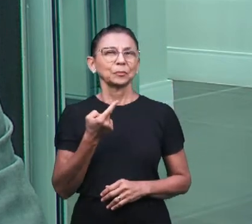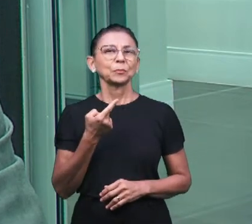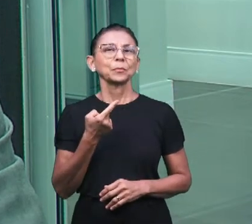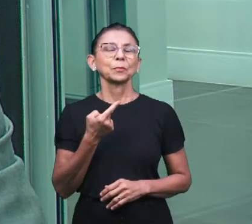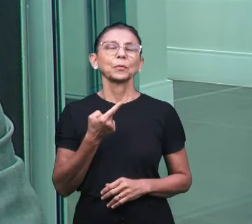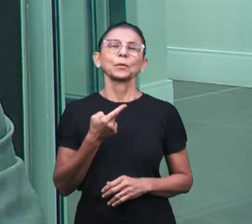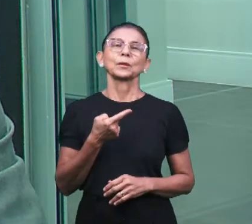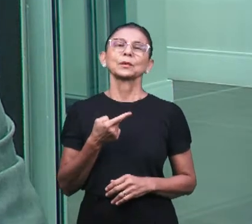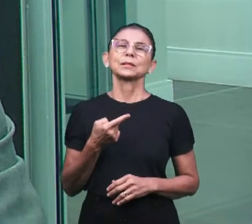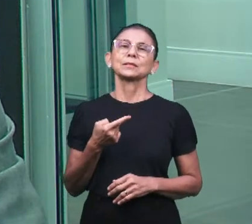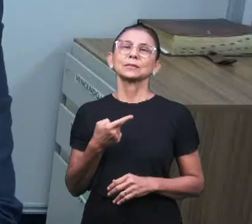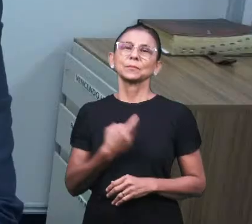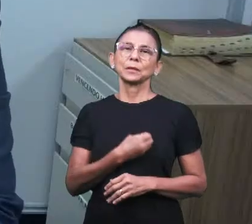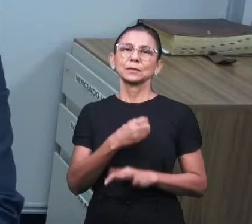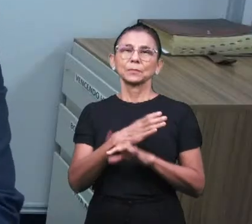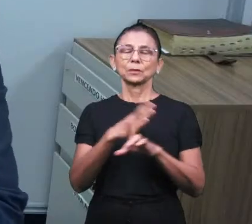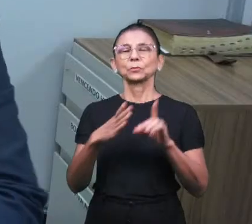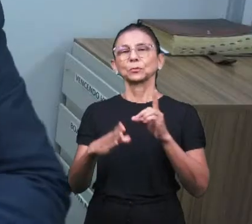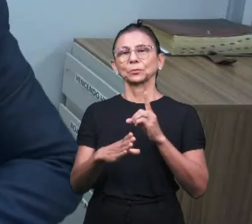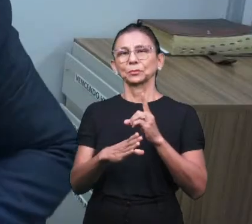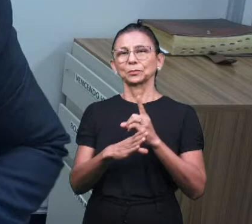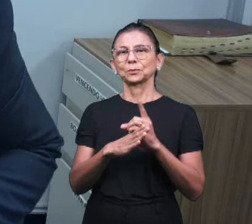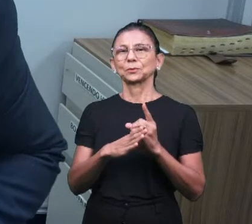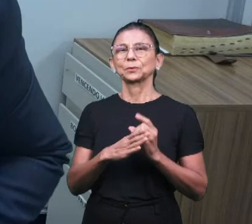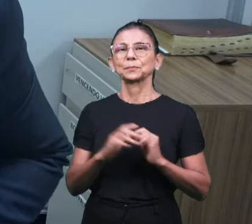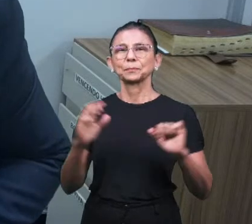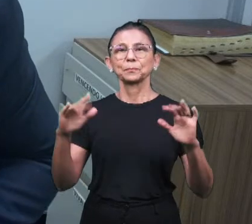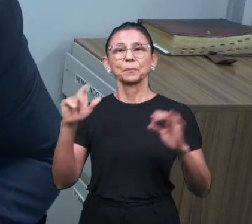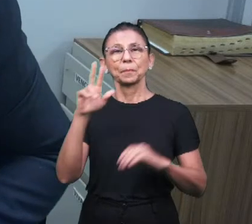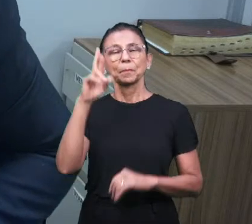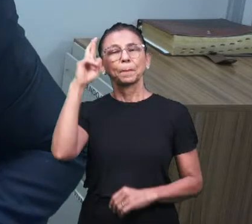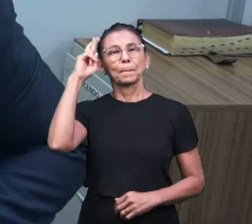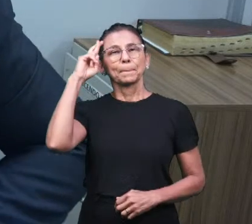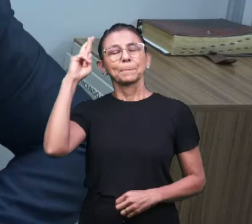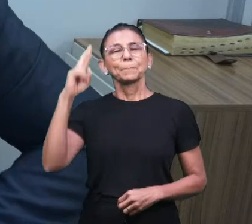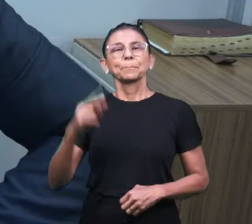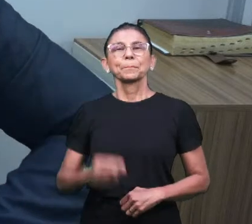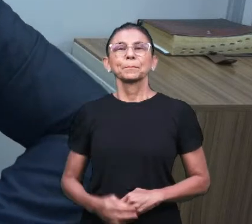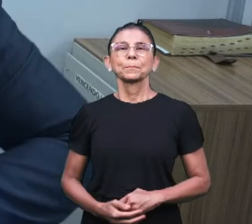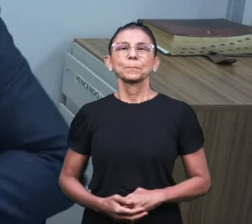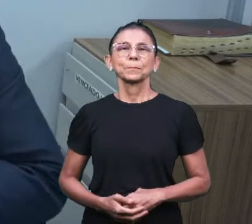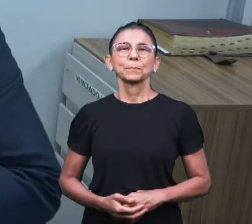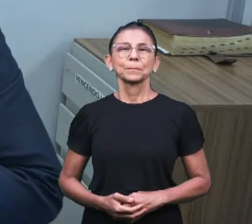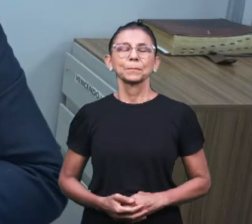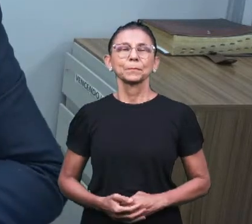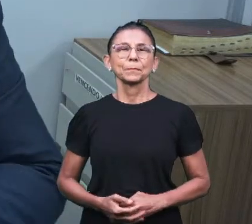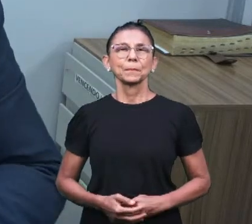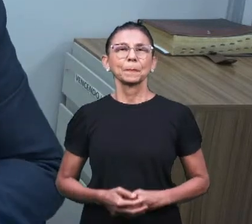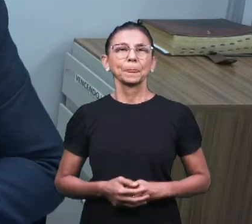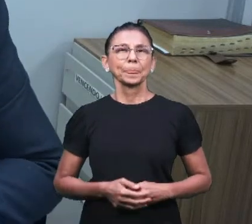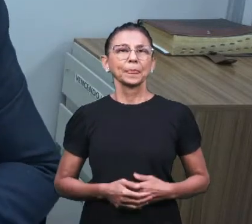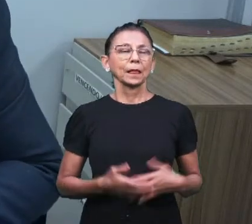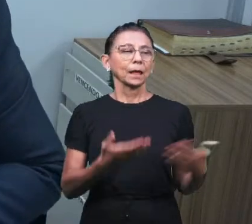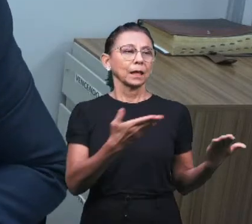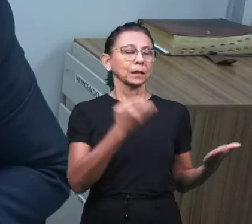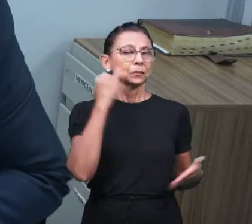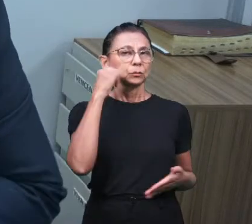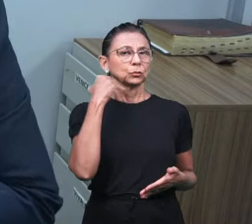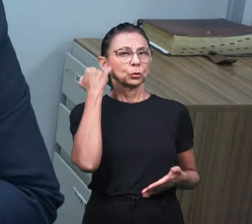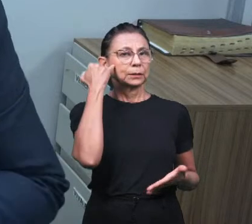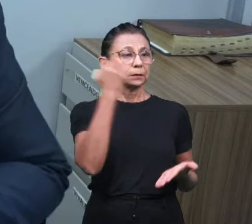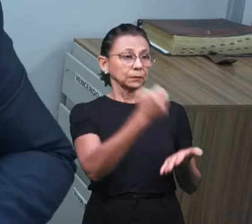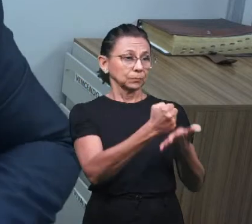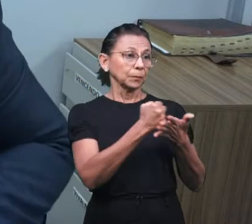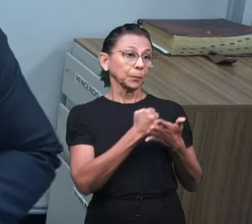o nome do Senhor. Amém. Louvado seja o nome do Senhor. Vamos dar início. Nosso querido pastor Josias Júnior está aqui conosco também para nos ajudar aqui nesse